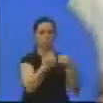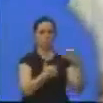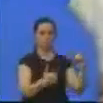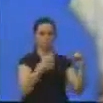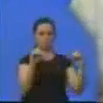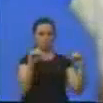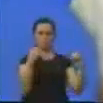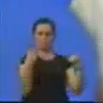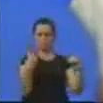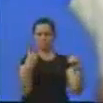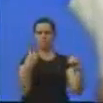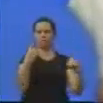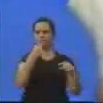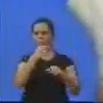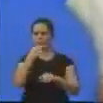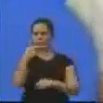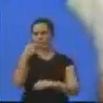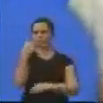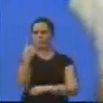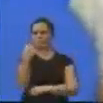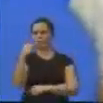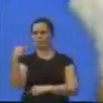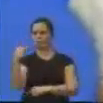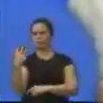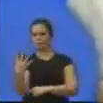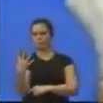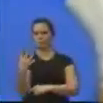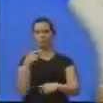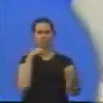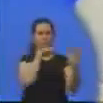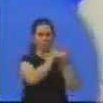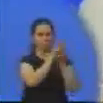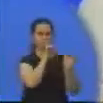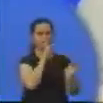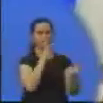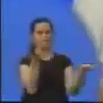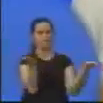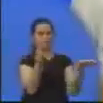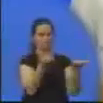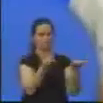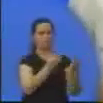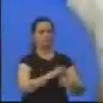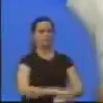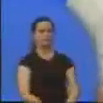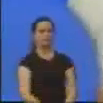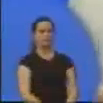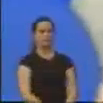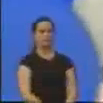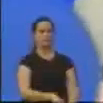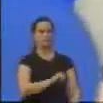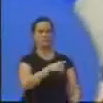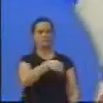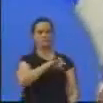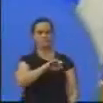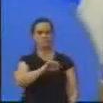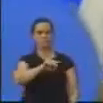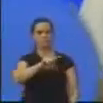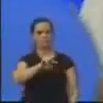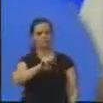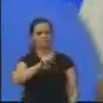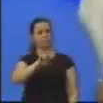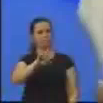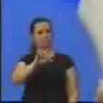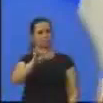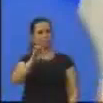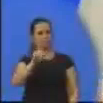0 e 1 e menos 1/4. Vamos agora a uma interatividade. O intervalo em que f de x